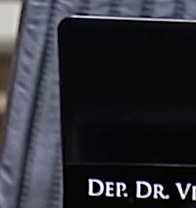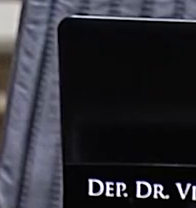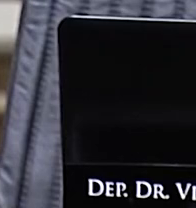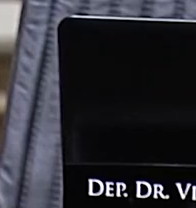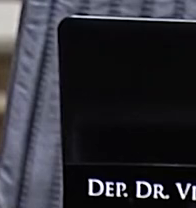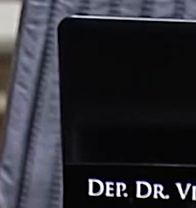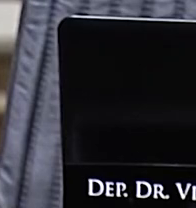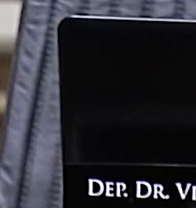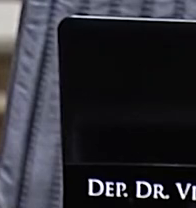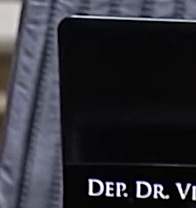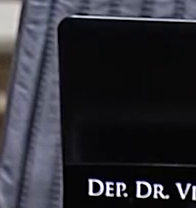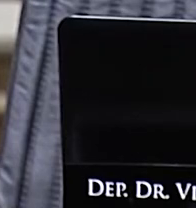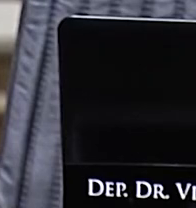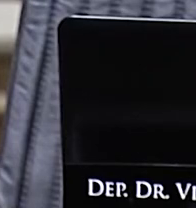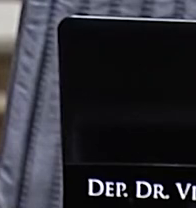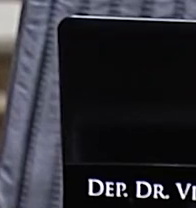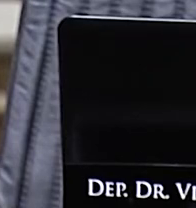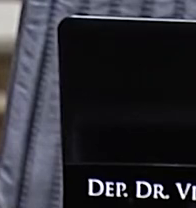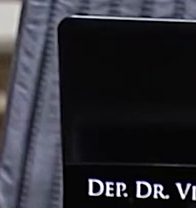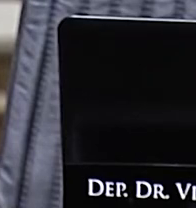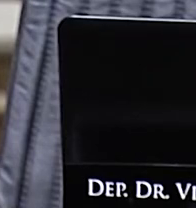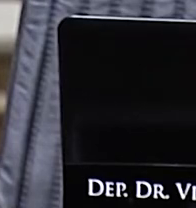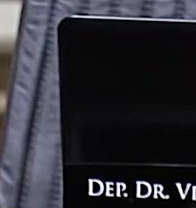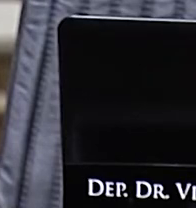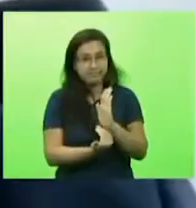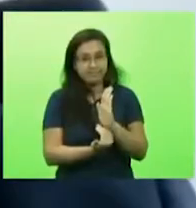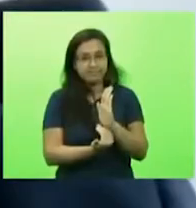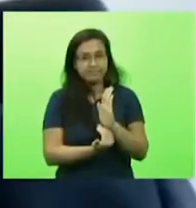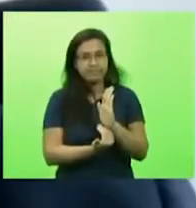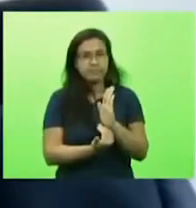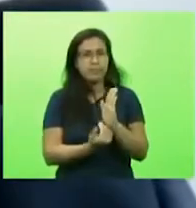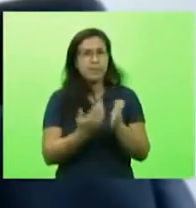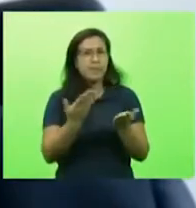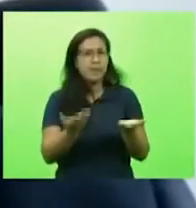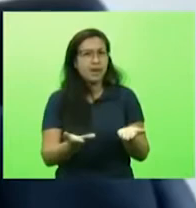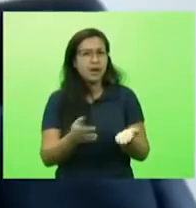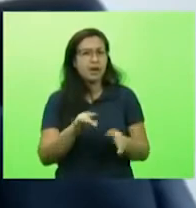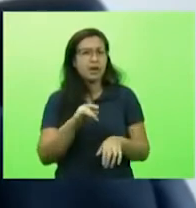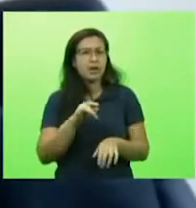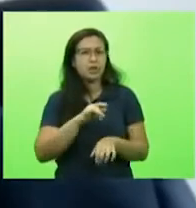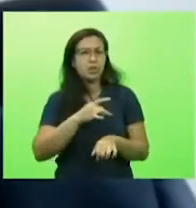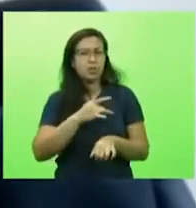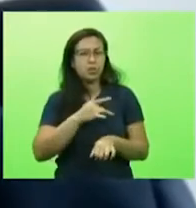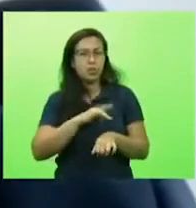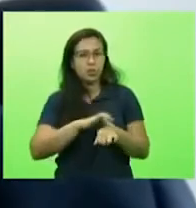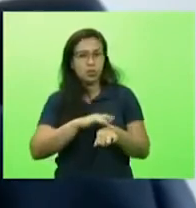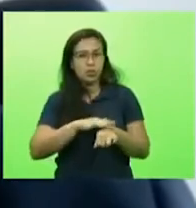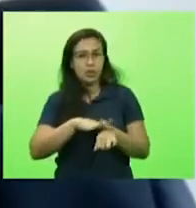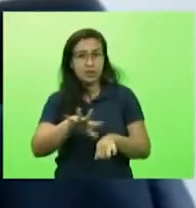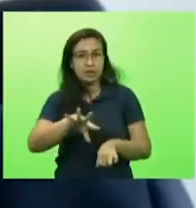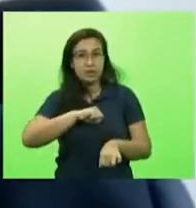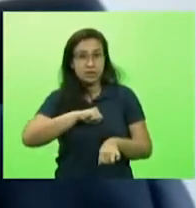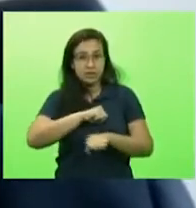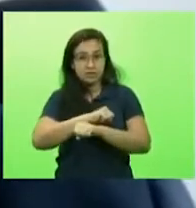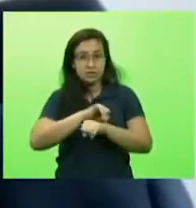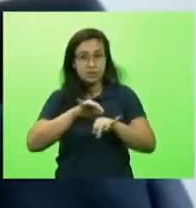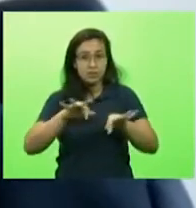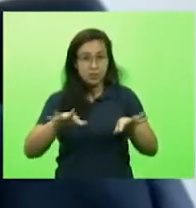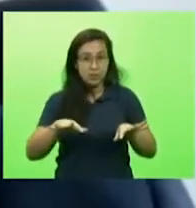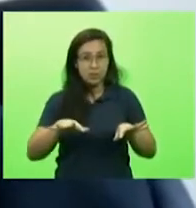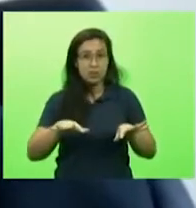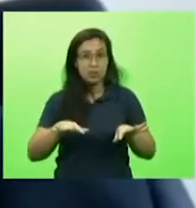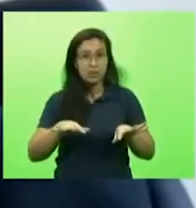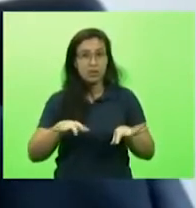vai continuar trabalhando em parceria com o governo federal para trazer mais doses para Santa Catarina. O quantitativo de doses